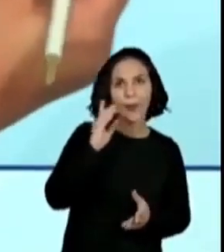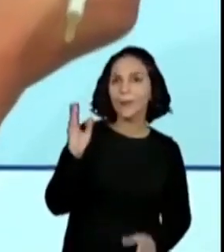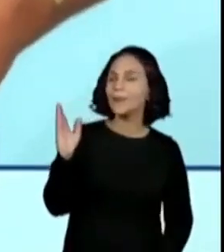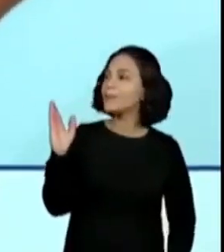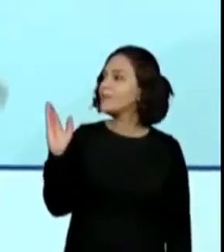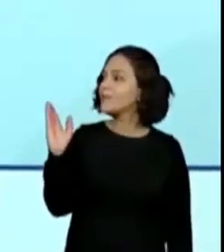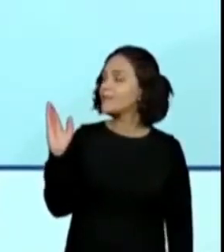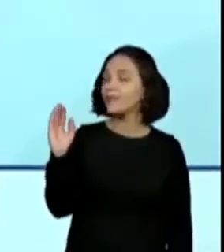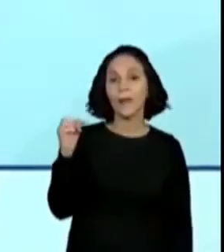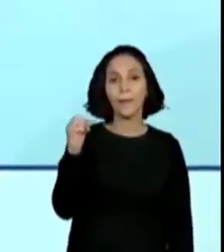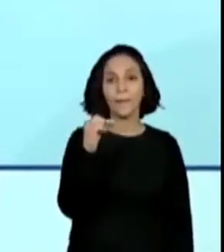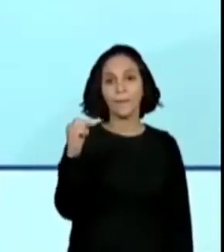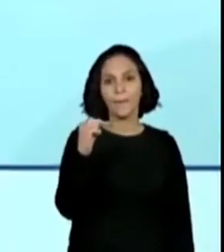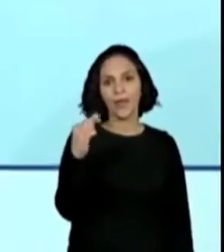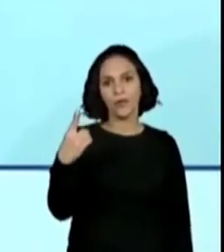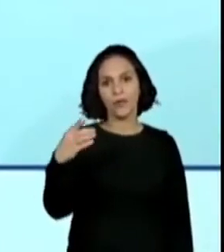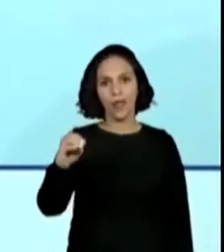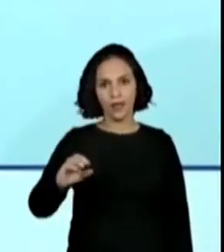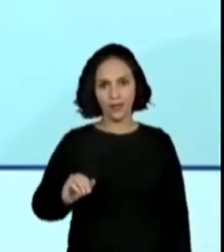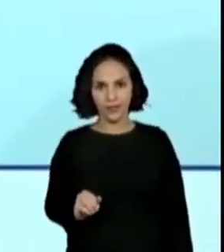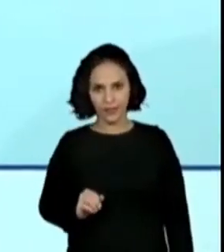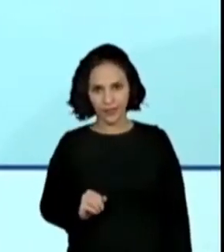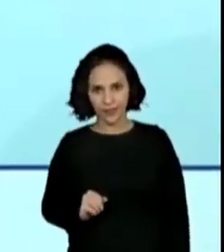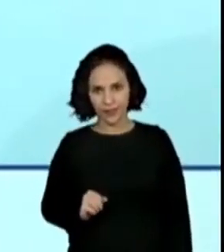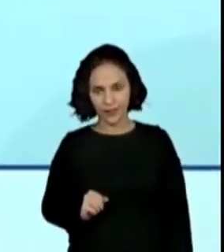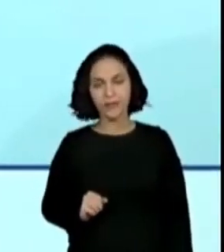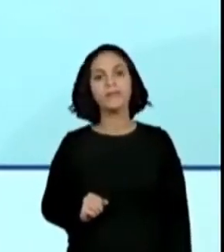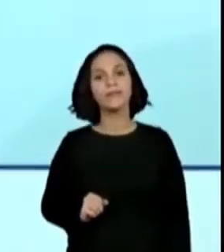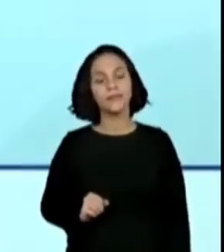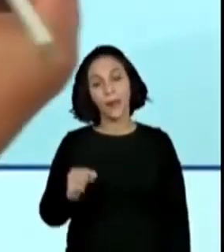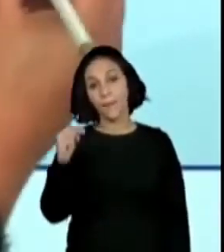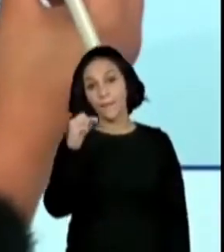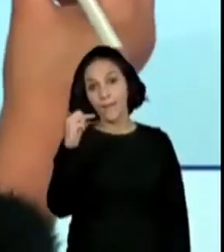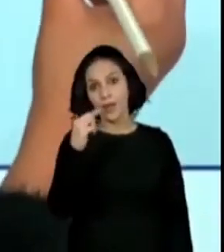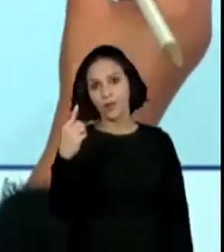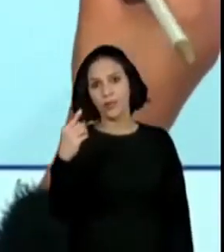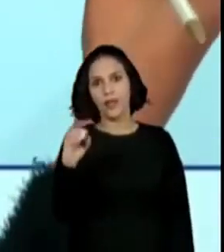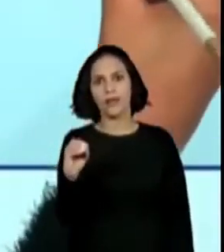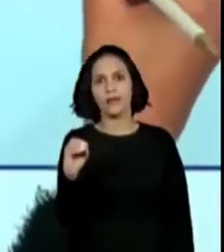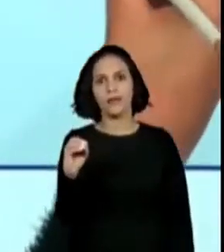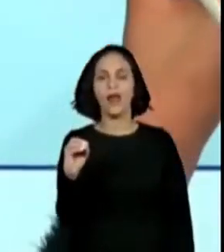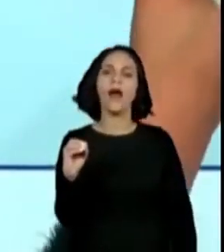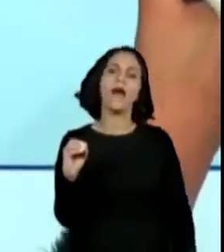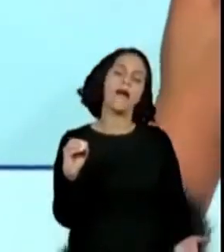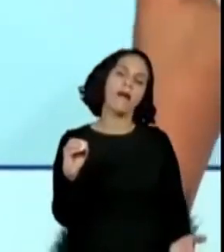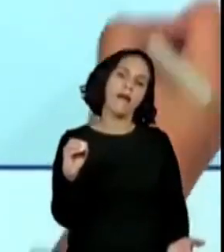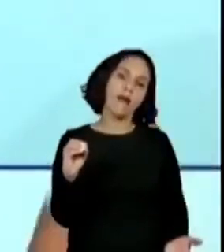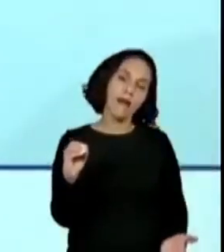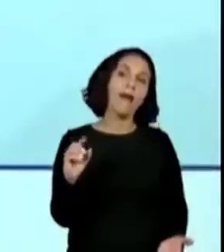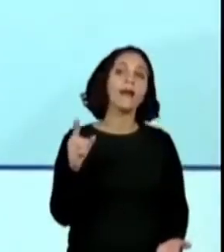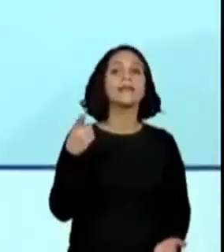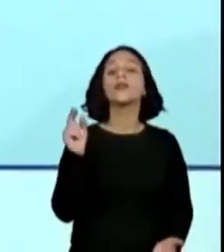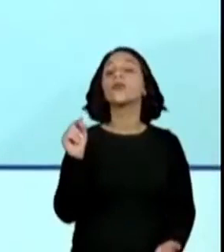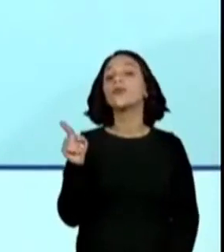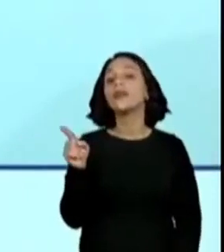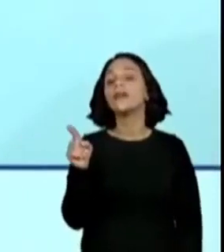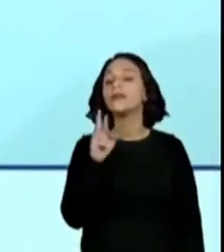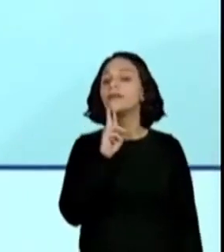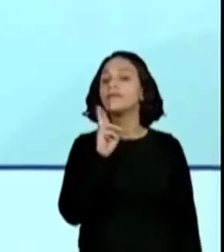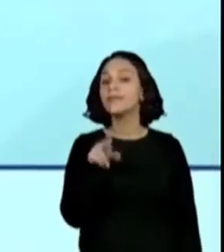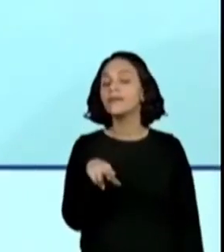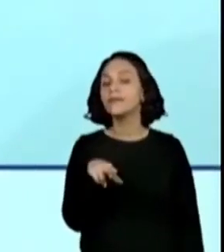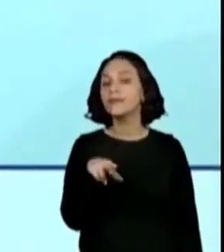aqui - 10 - 10 então no caso